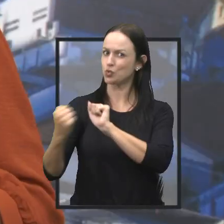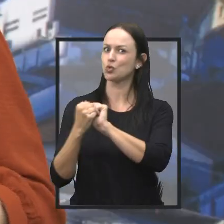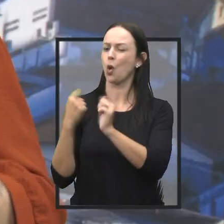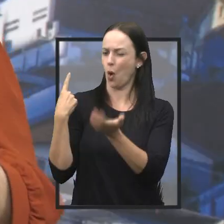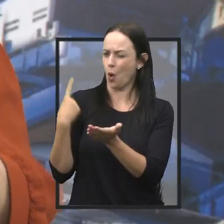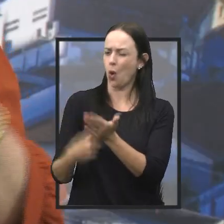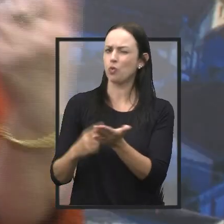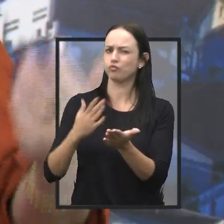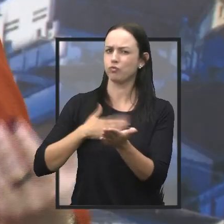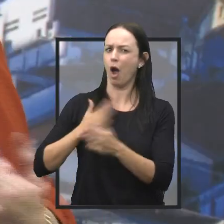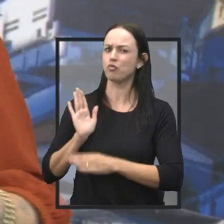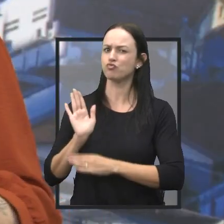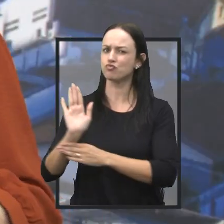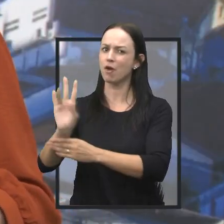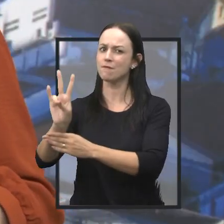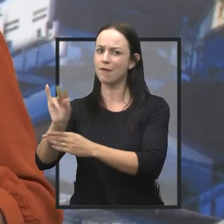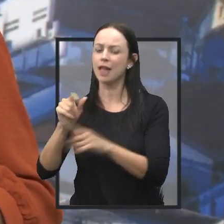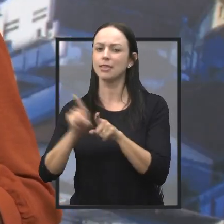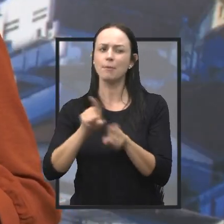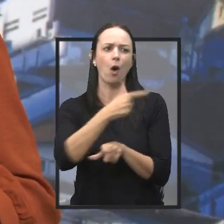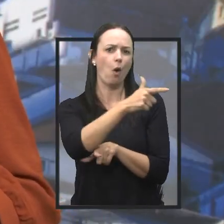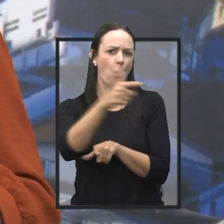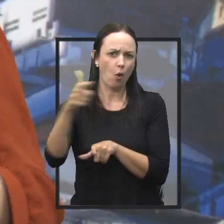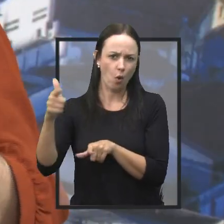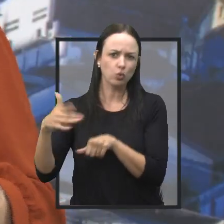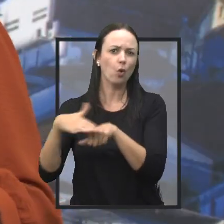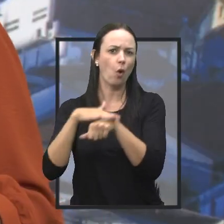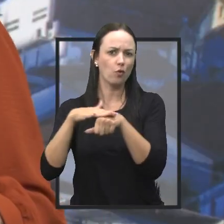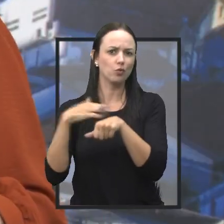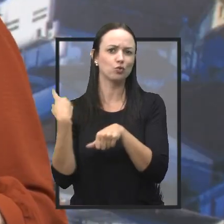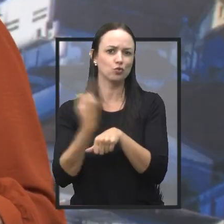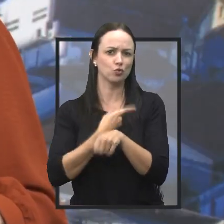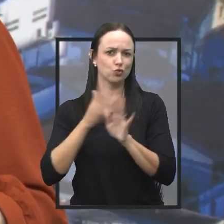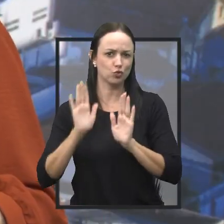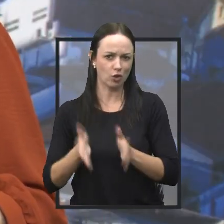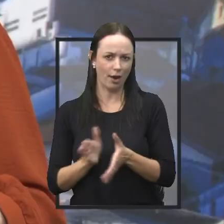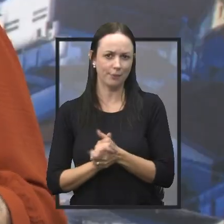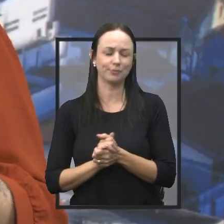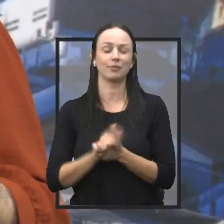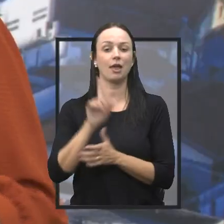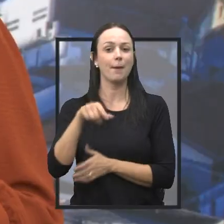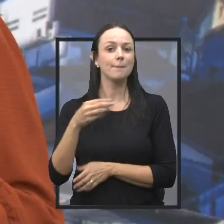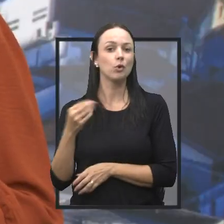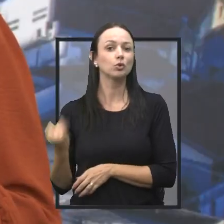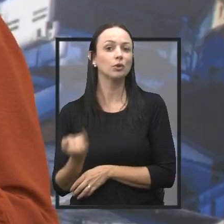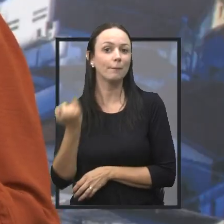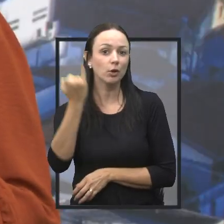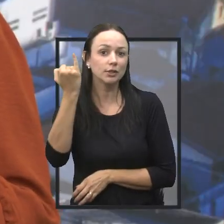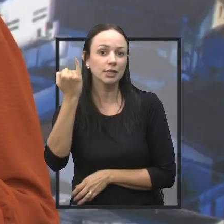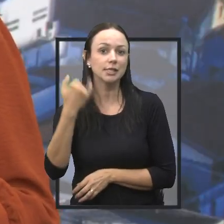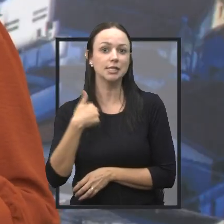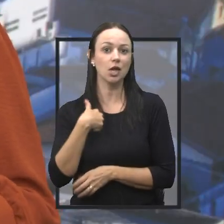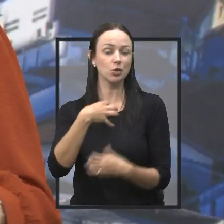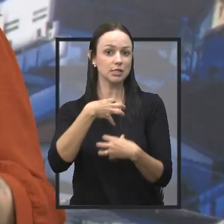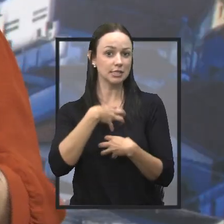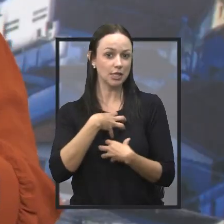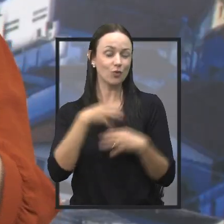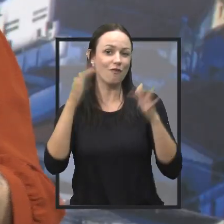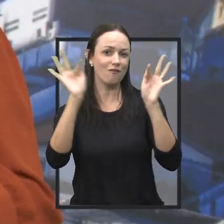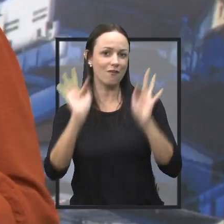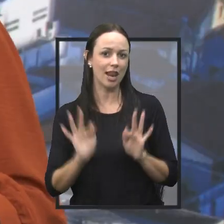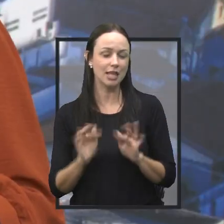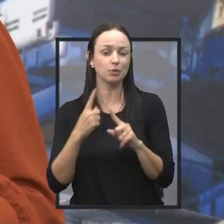contem conosco, e outras tantas que vieram conversar com a gente. Isso é muito importante, né, e aí eu fico muito feliz porque como é